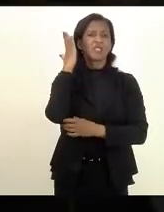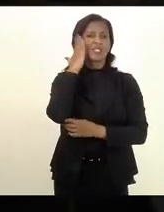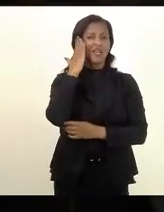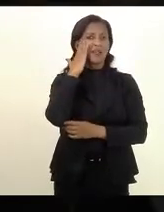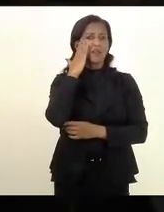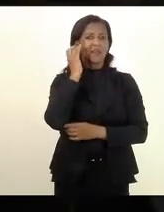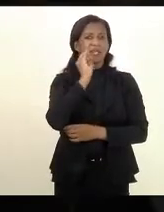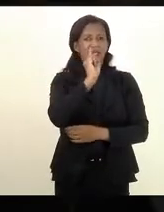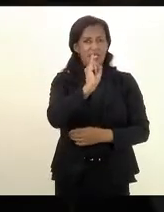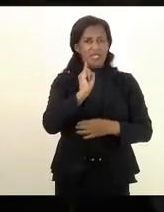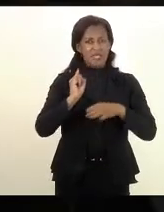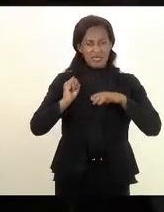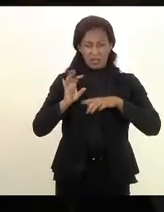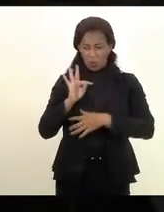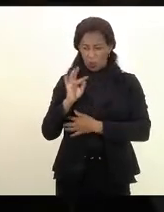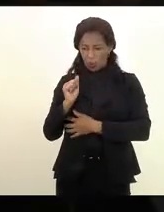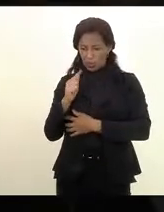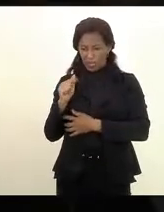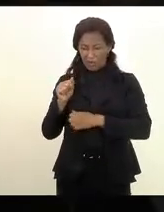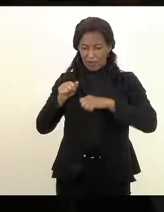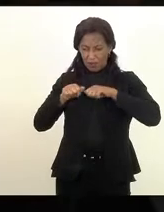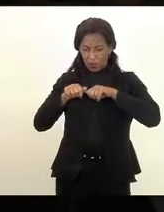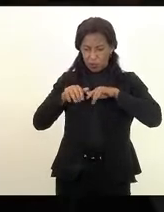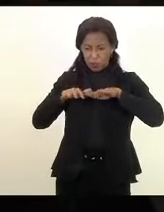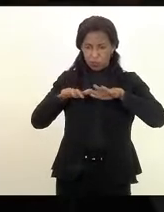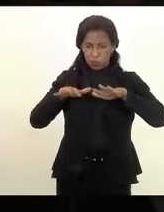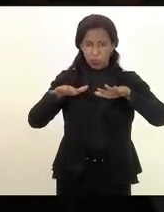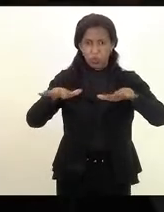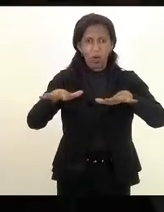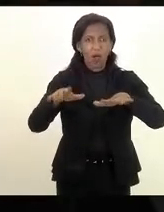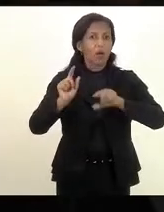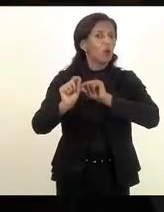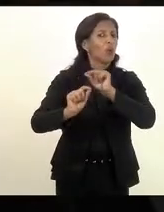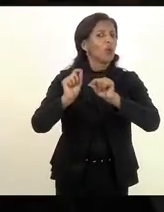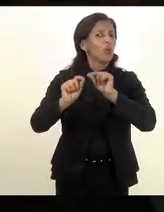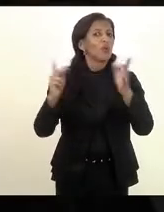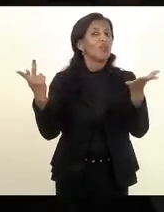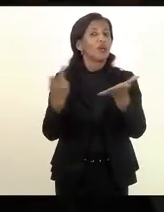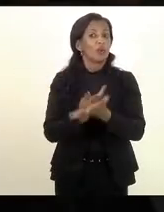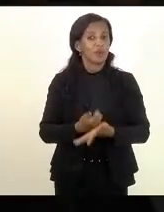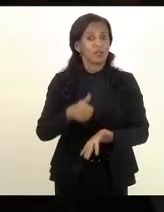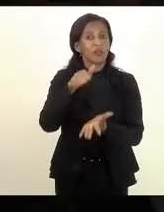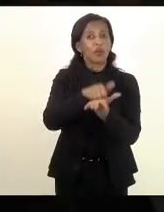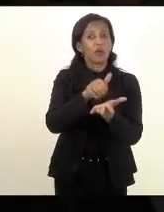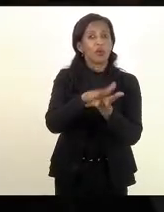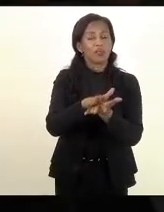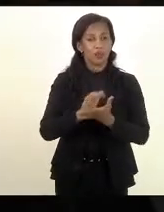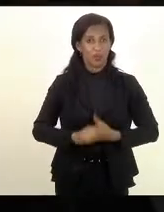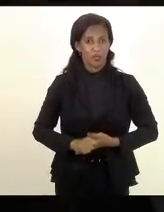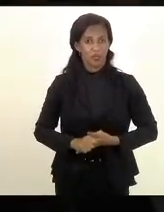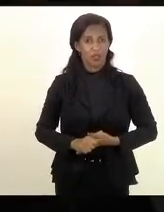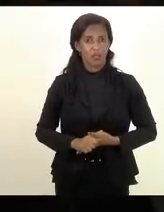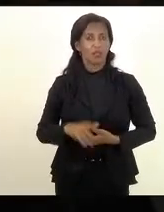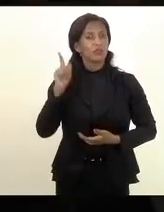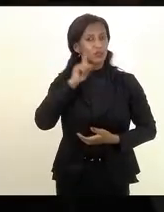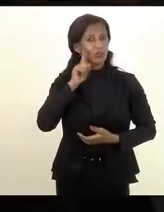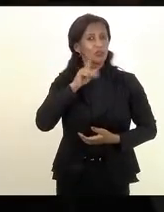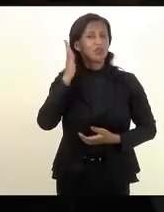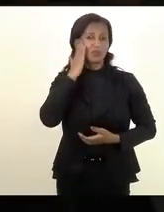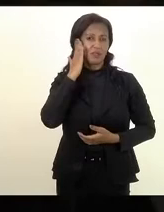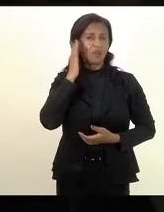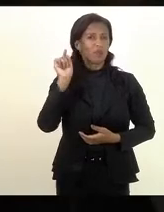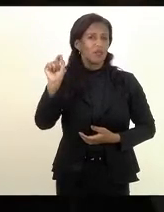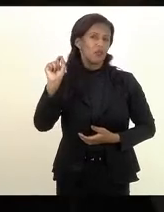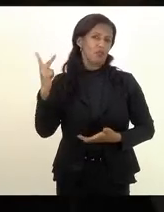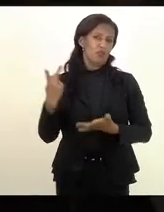o Talibã avançasse como avançou e assumisse o controle como assumiu o que que seria qual seria a consequência imediata os Estados Unidos sabiam disso desde o início